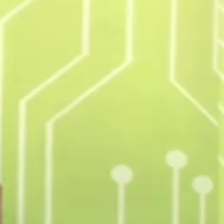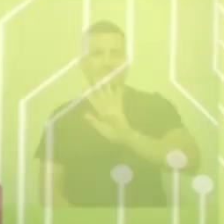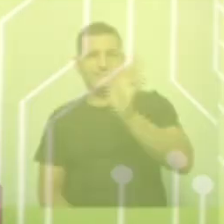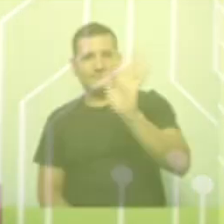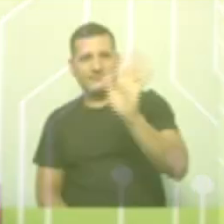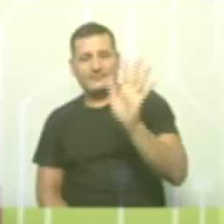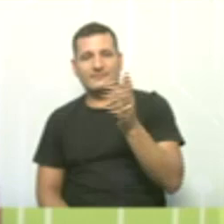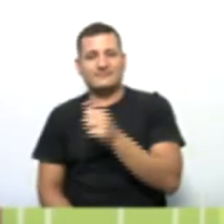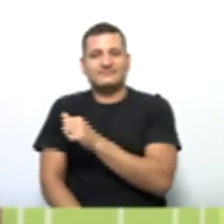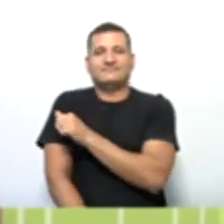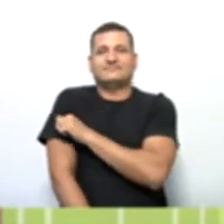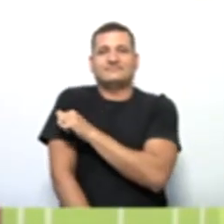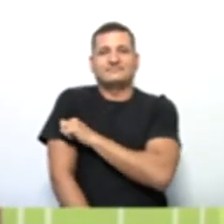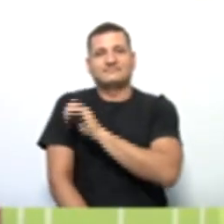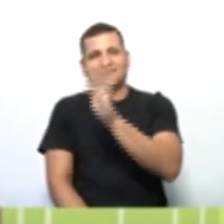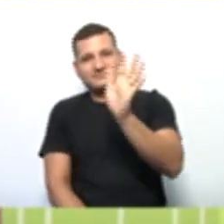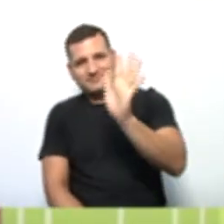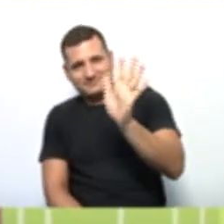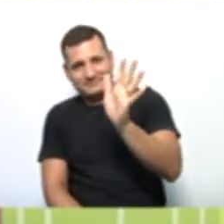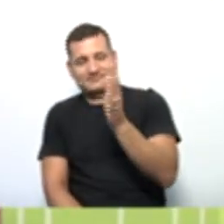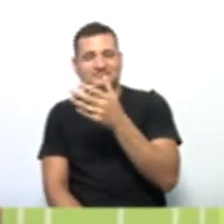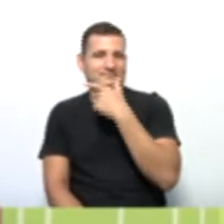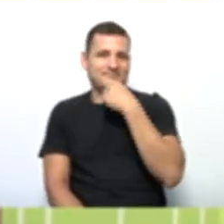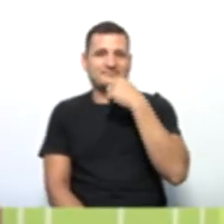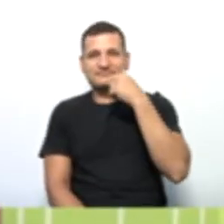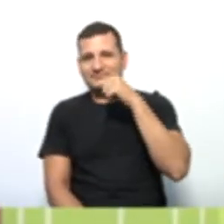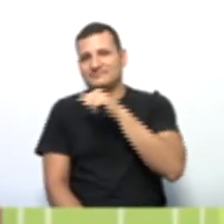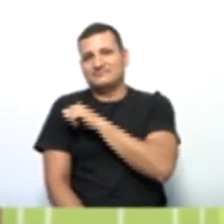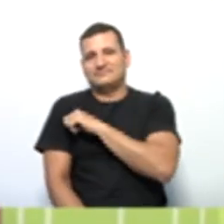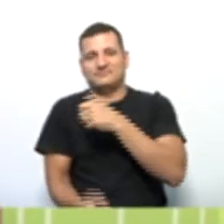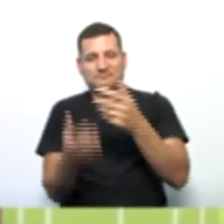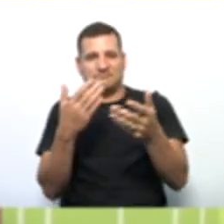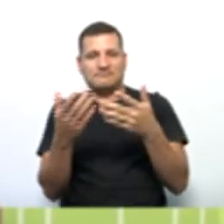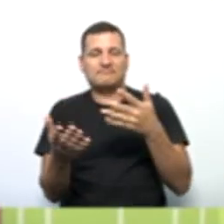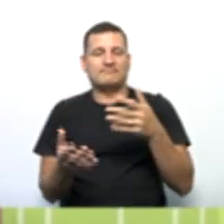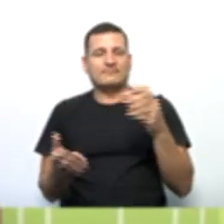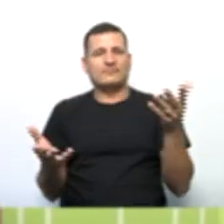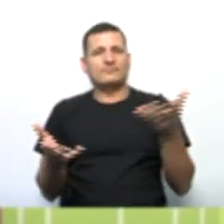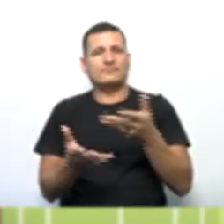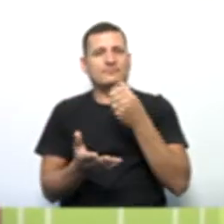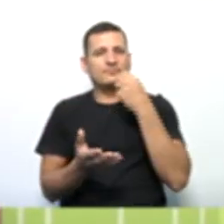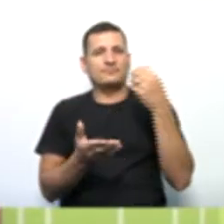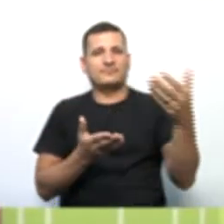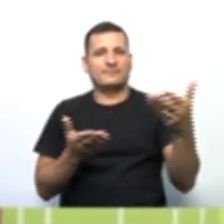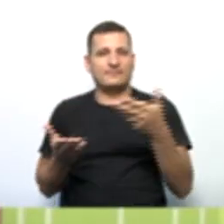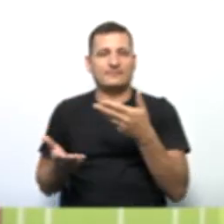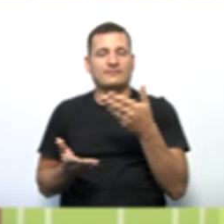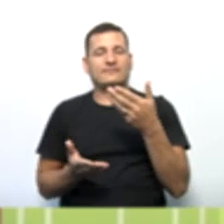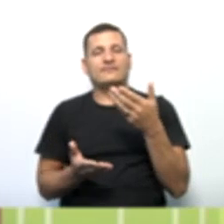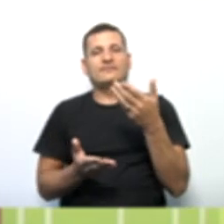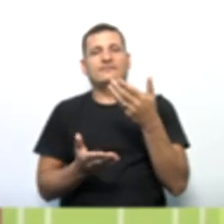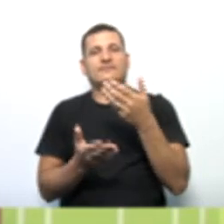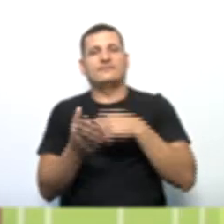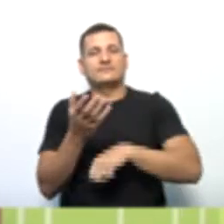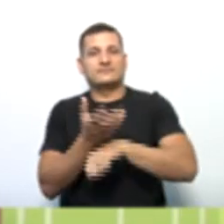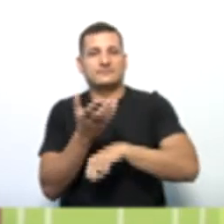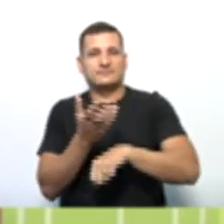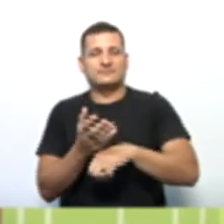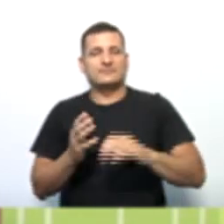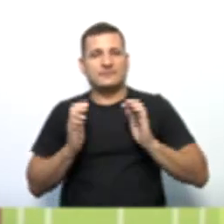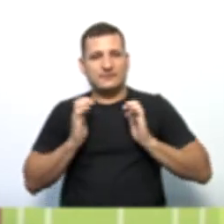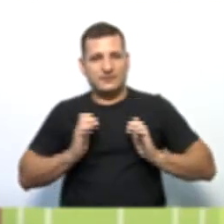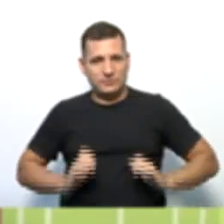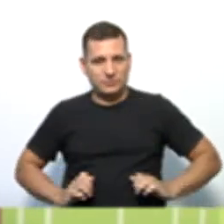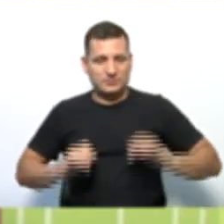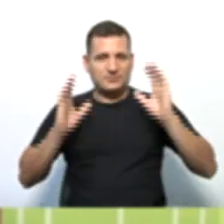Olá, aluno, olá, aluna, sejam bem-vindos a mais uma disciplina de ética profissional e cidadania. Espero que já